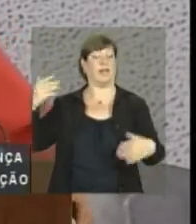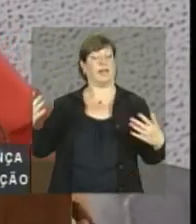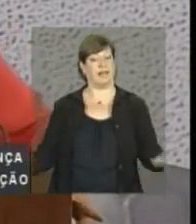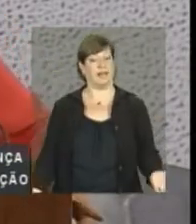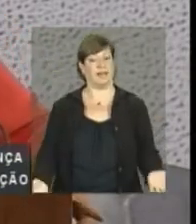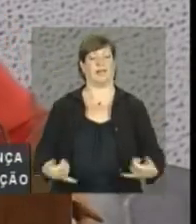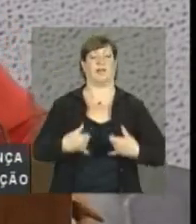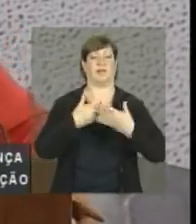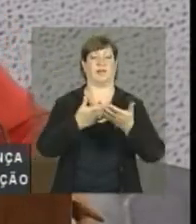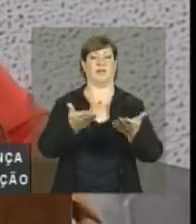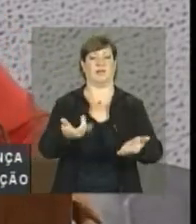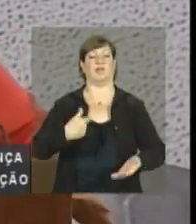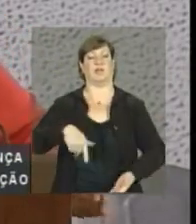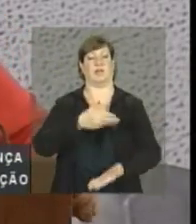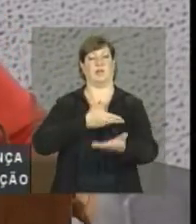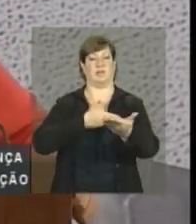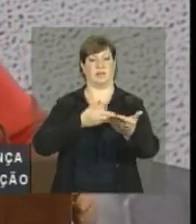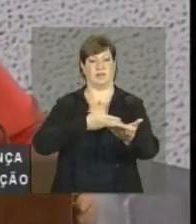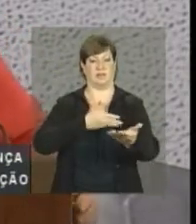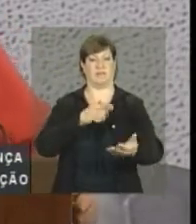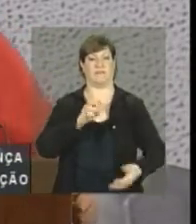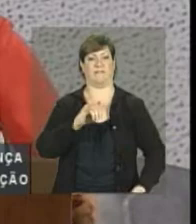homenagem ao nosso companheiro Feijó.